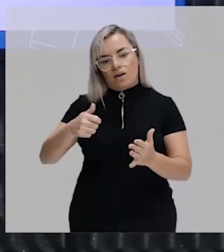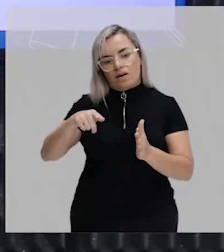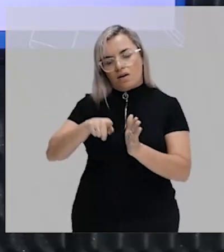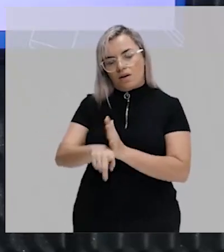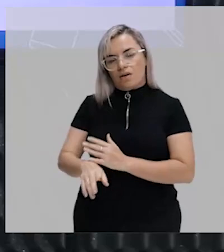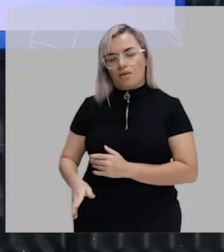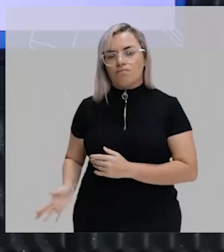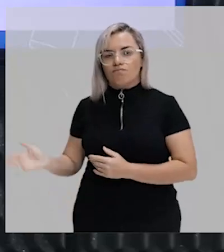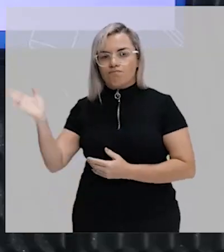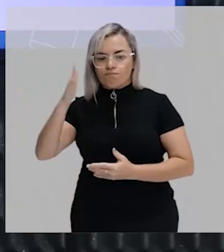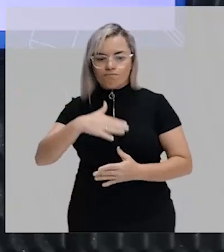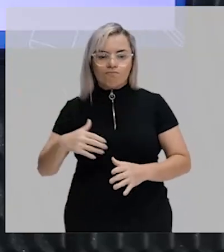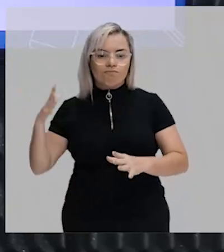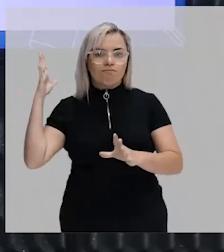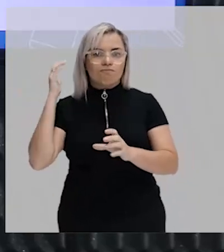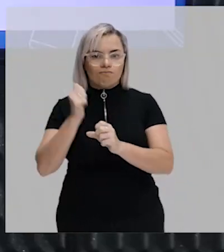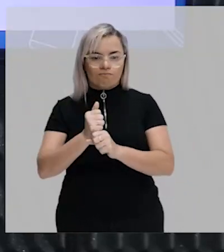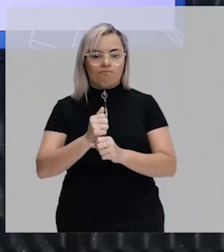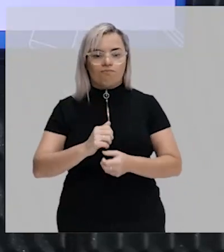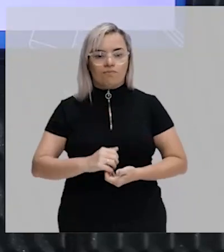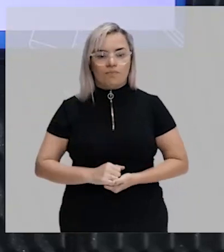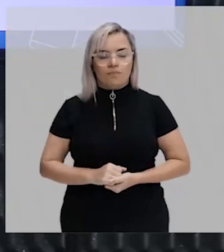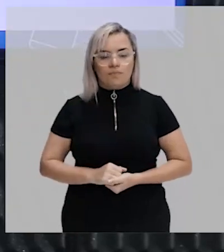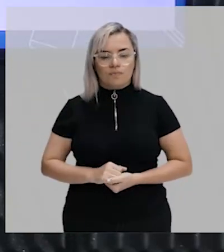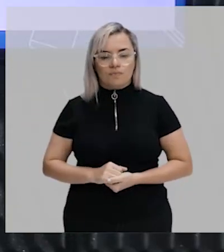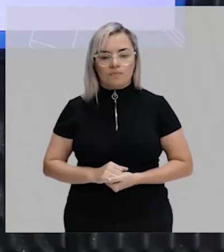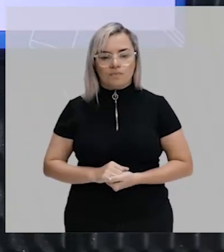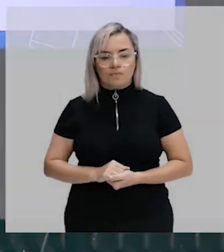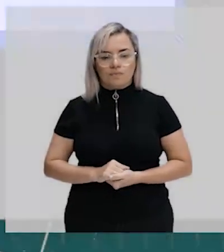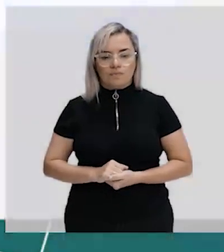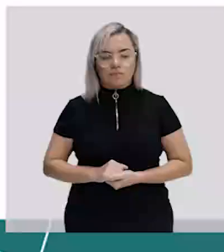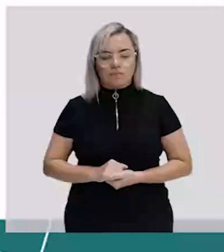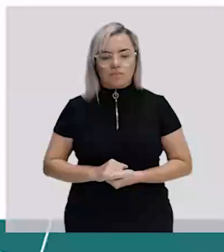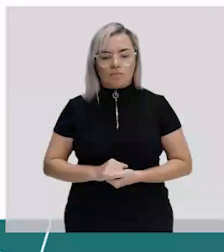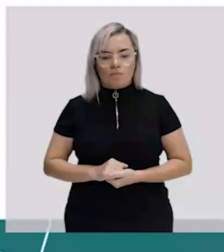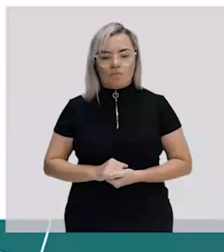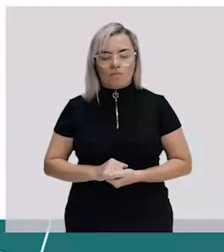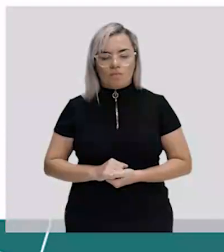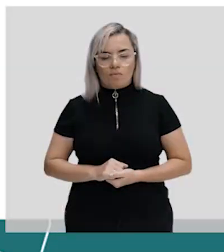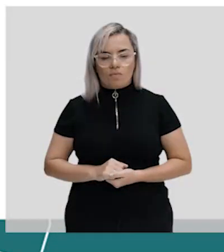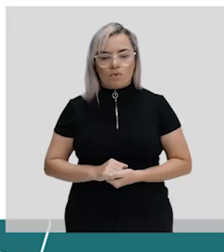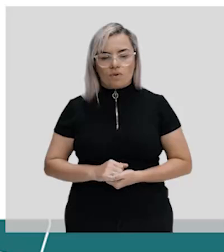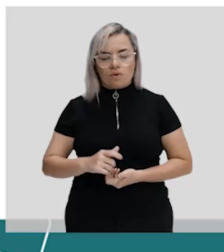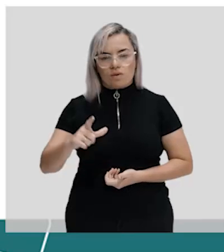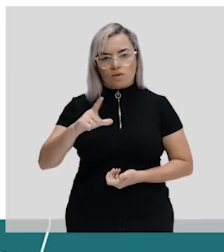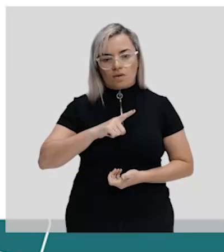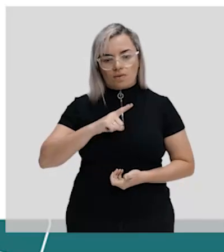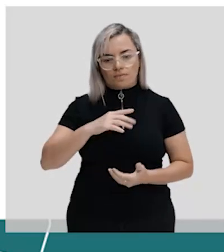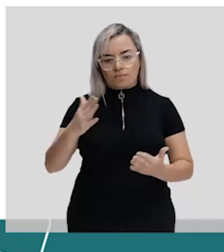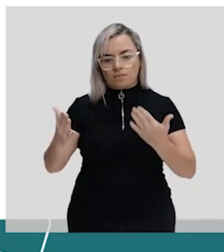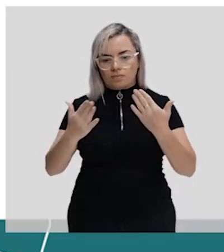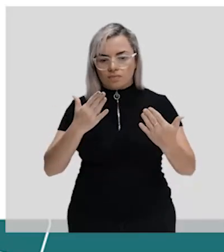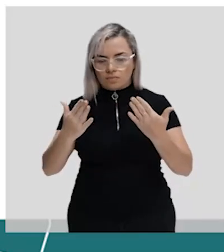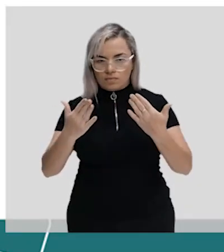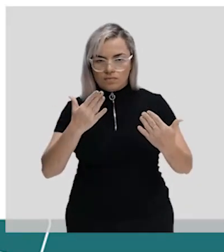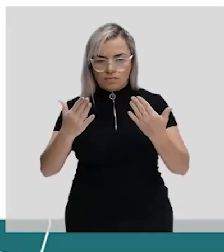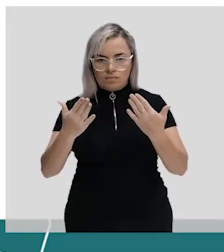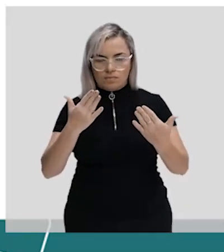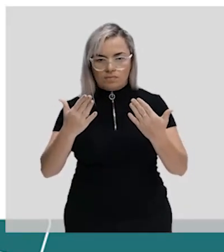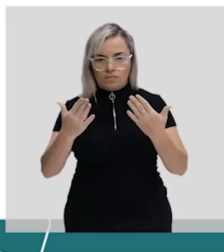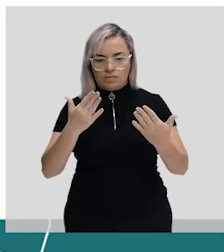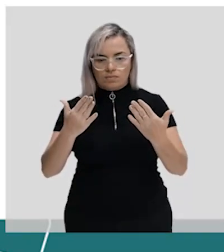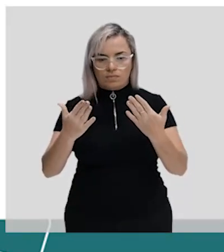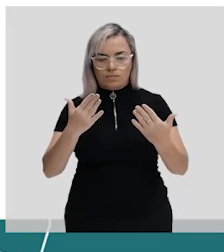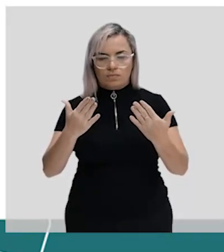vamos voltar aqui, tá? Aqui. Então, eu tenho comparativa, que indica o quê?